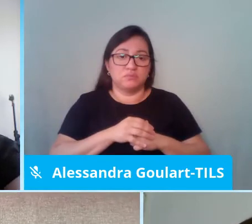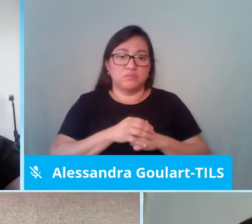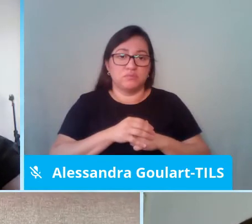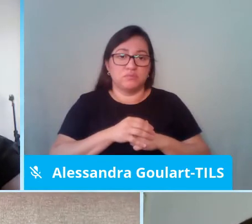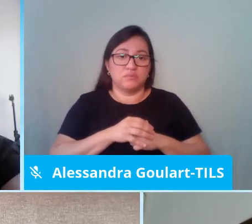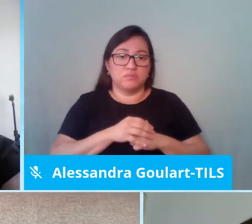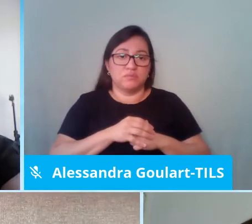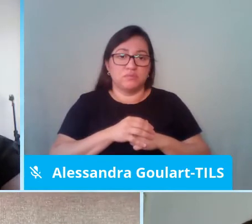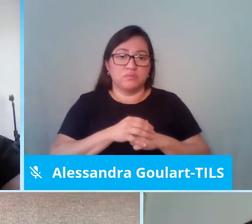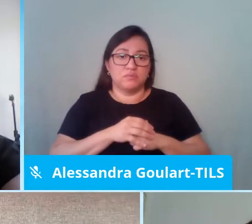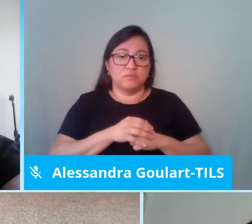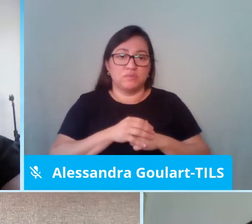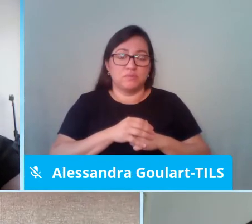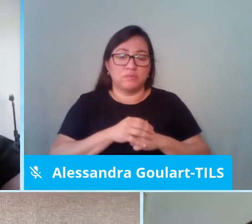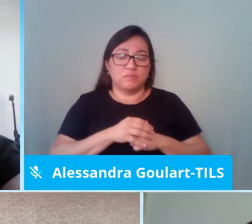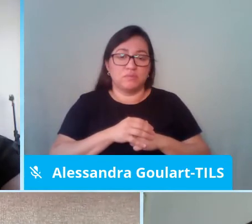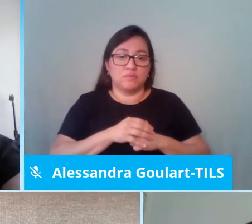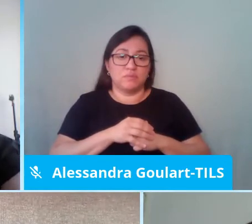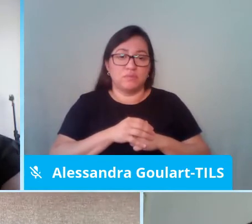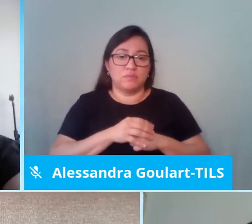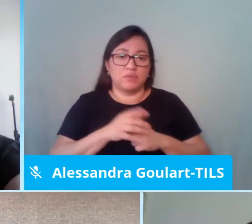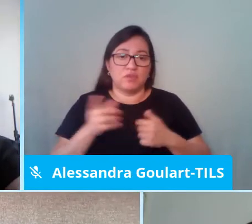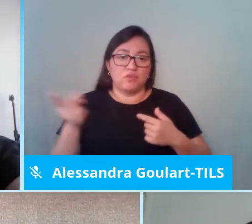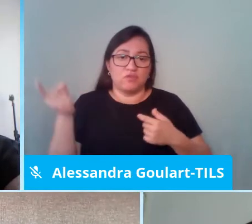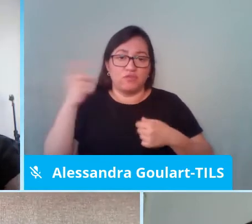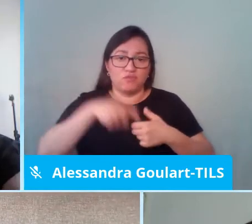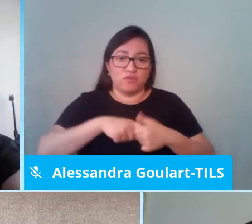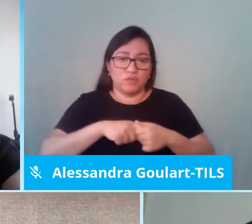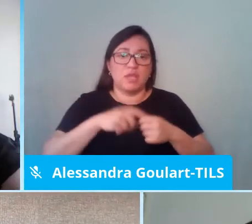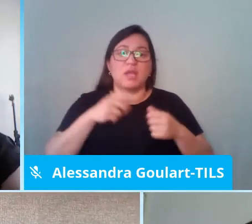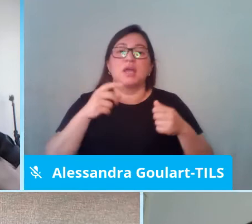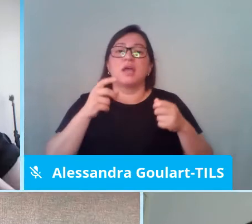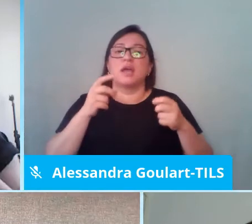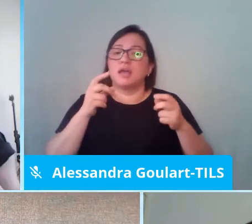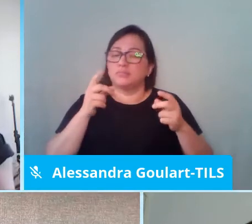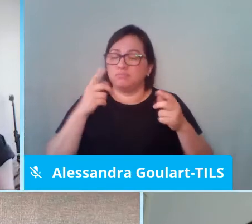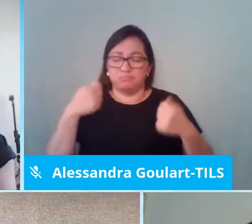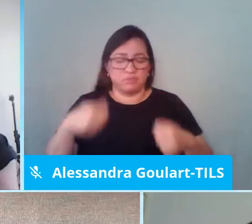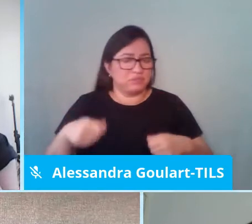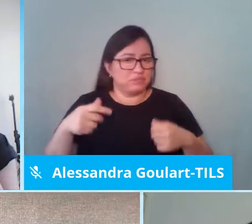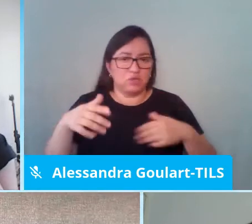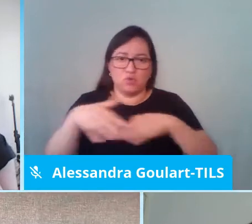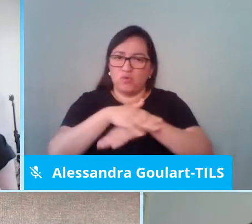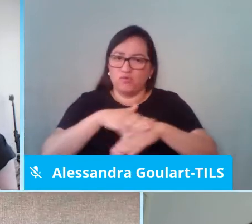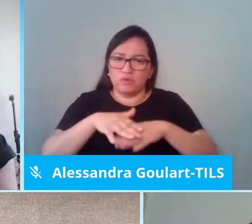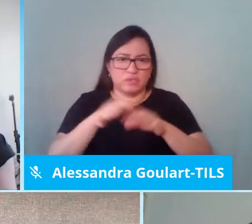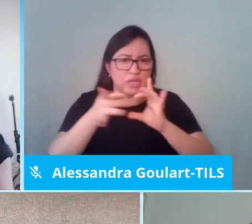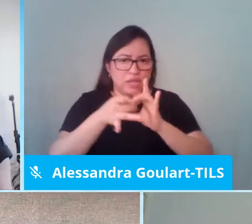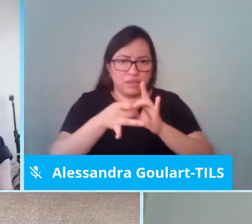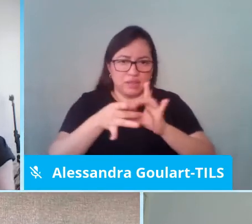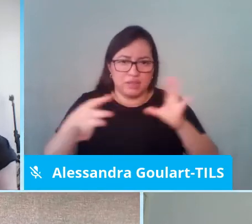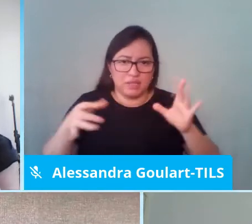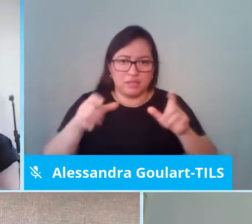esse ponto de partida, né, de a gente conseguir falar abertamente com os nossos pacientes sobre